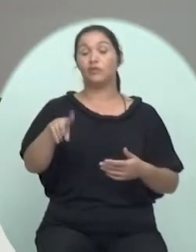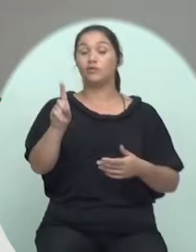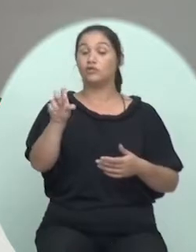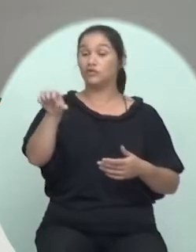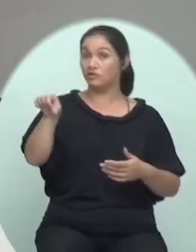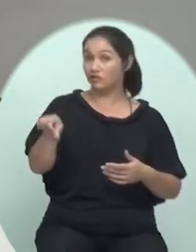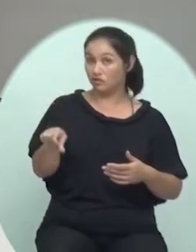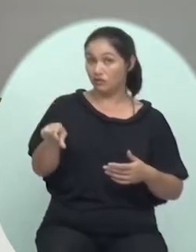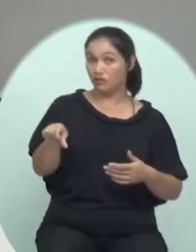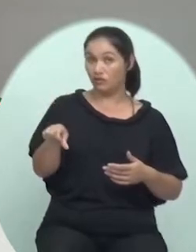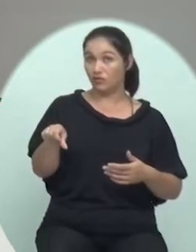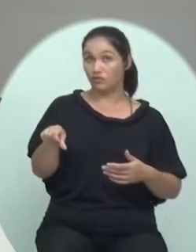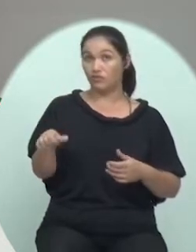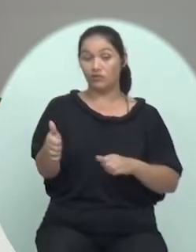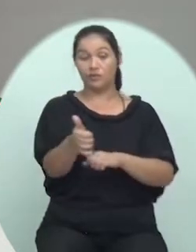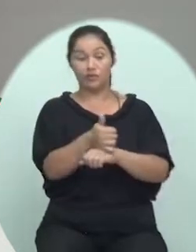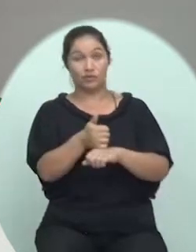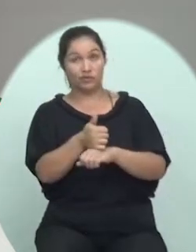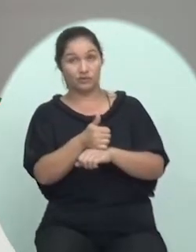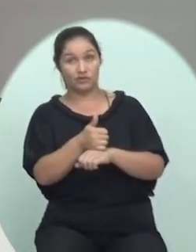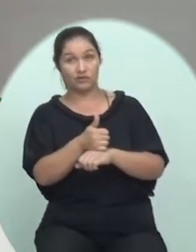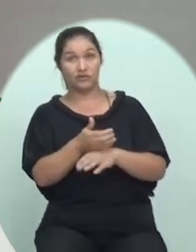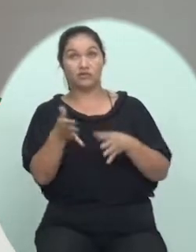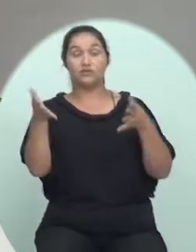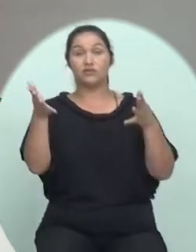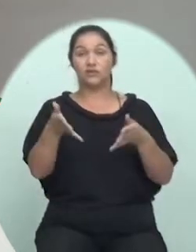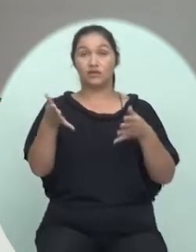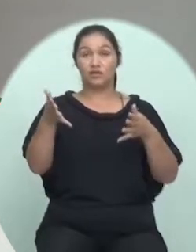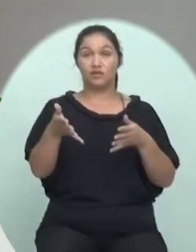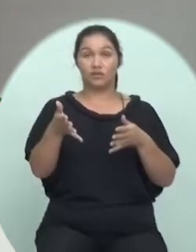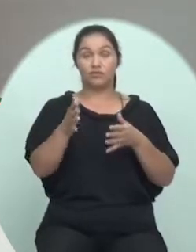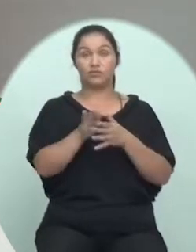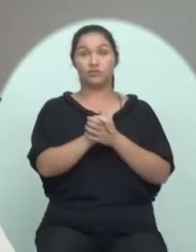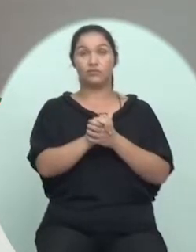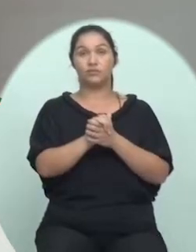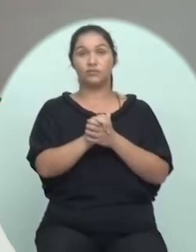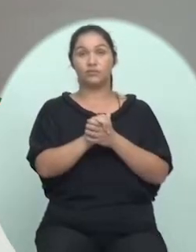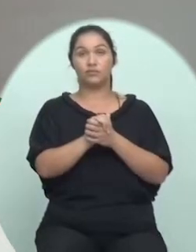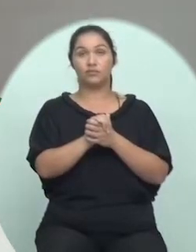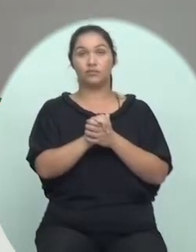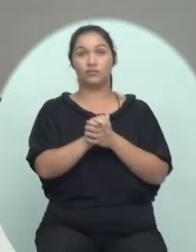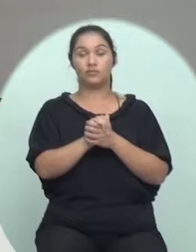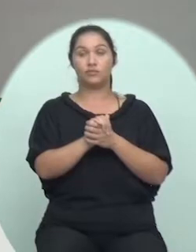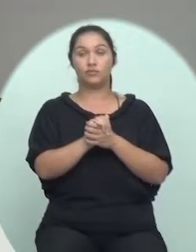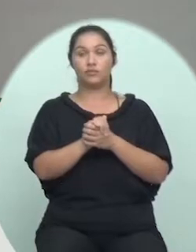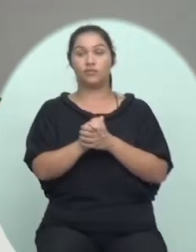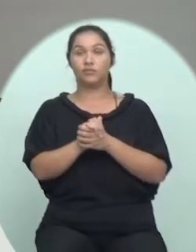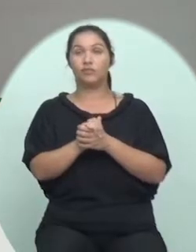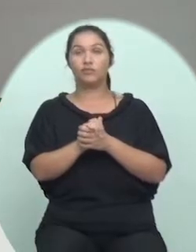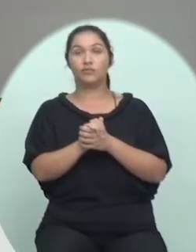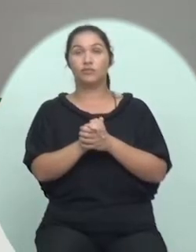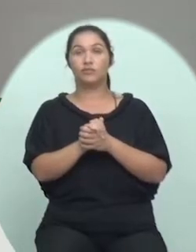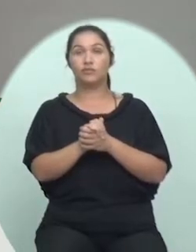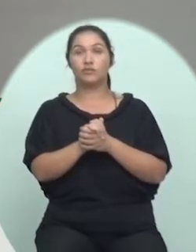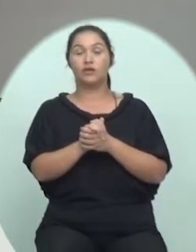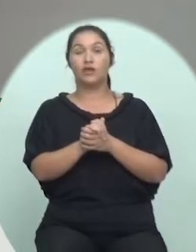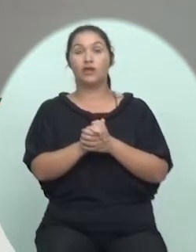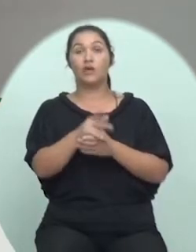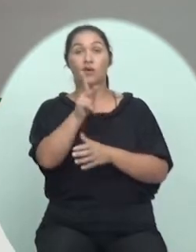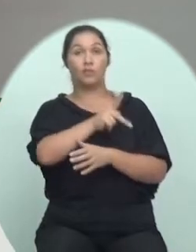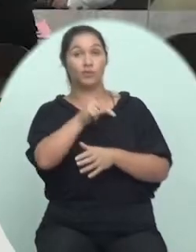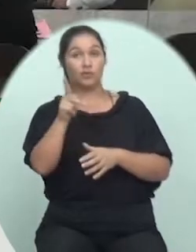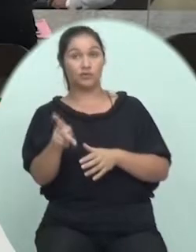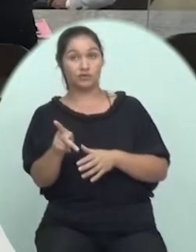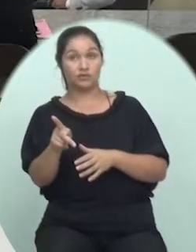prestam serviço para a Unesc como professores, que estão nas unidades básicas recebendo alunos da Unesc. Então, terei essa missão de